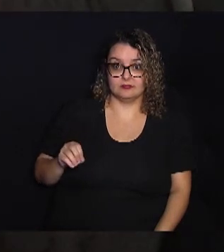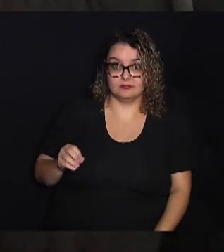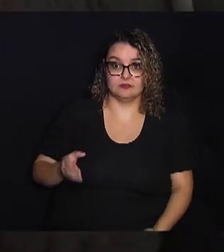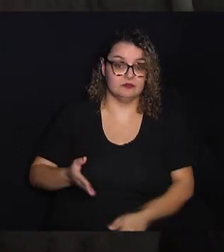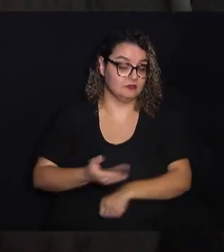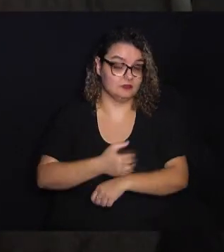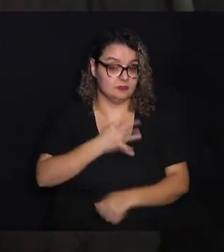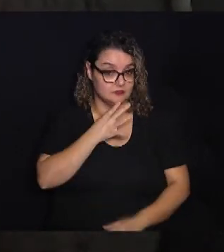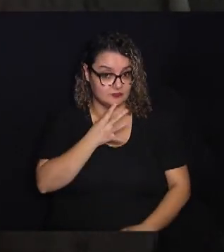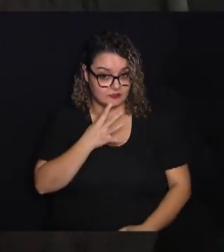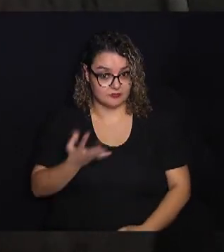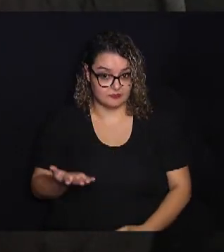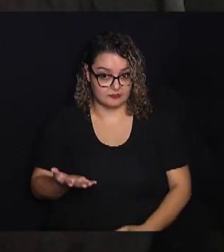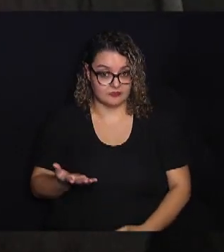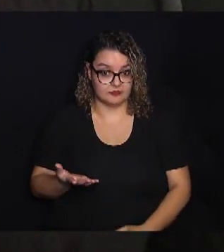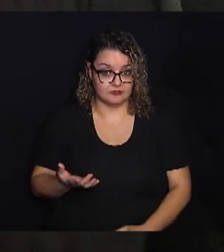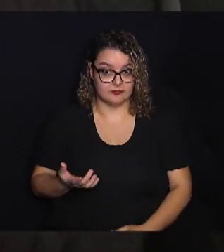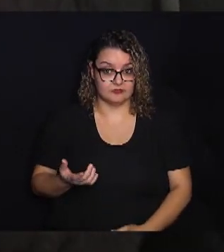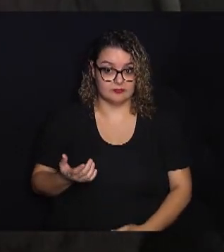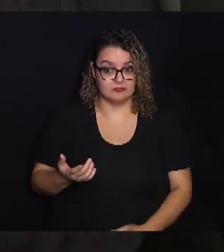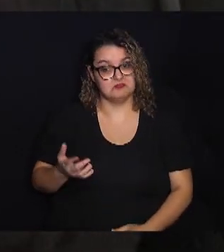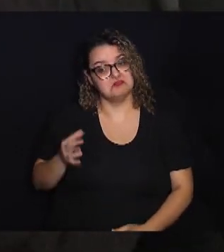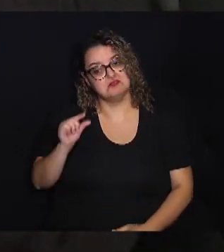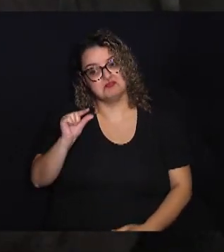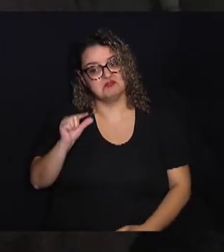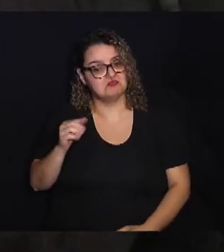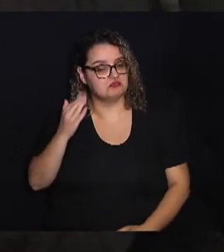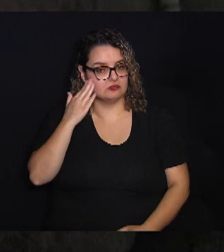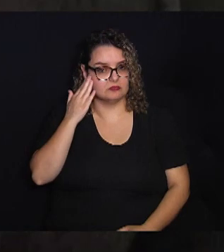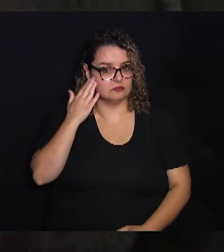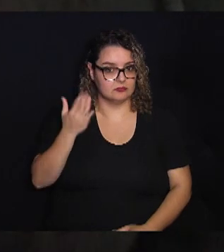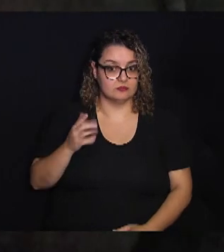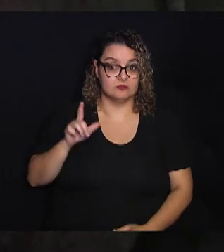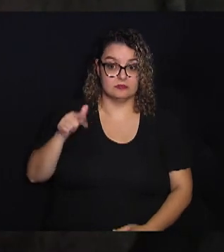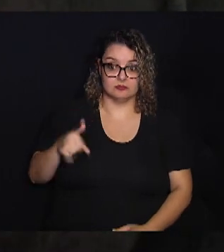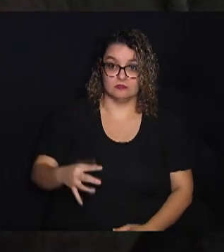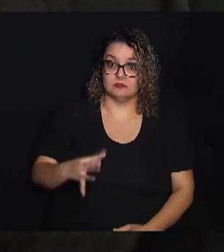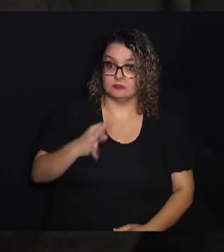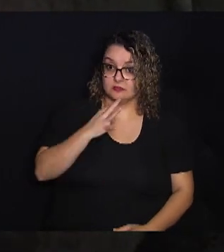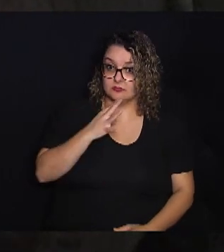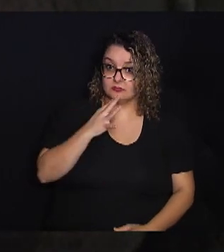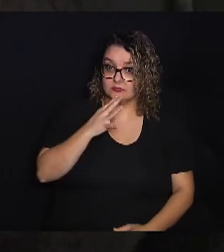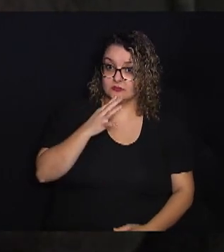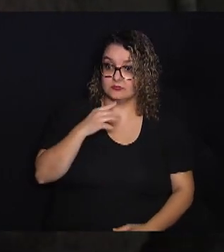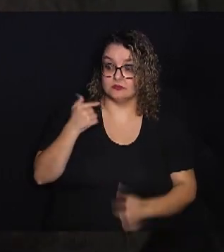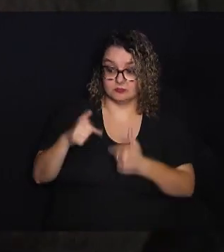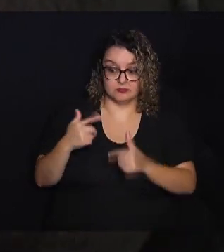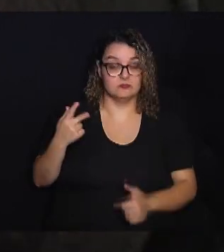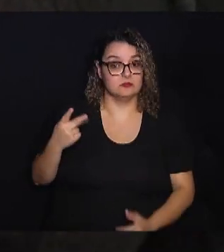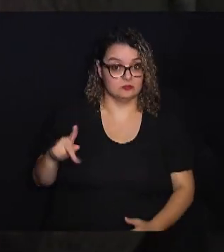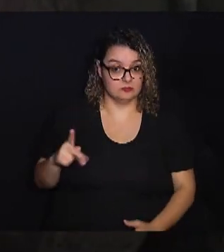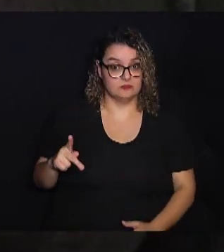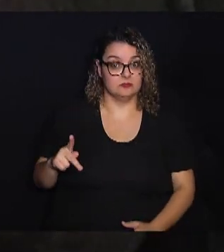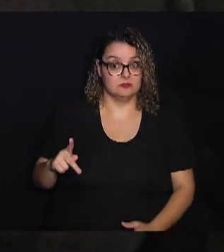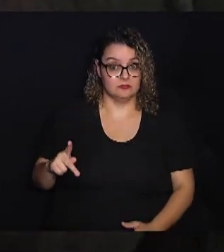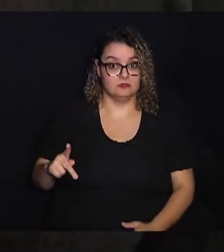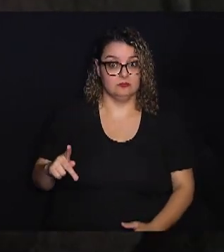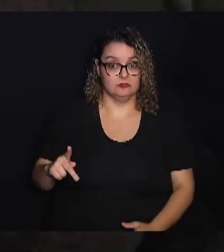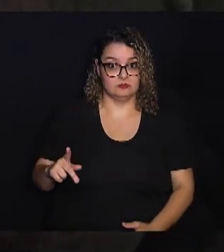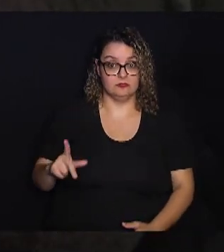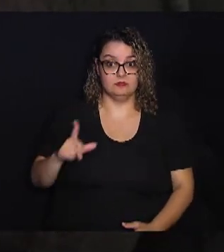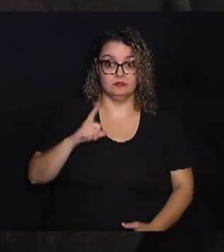ele, era muito superficial. Depois de ter conhecido a obra dele e ter